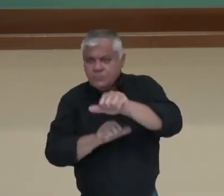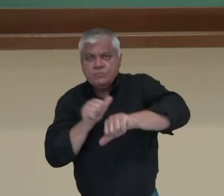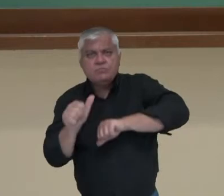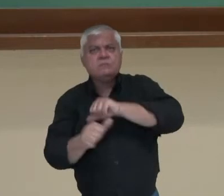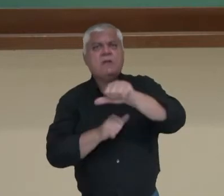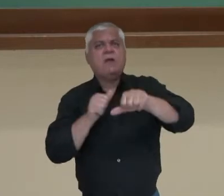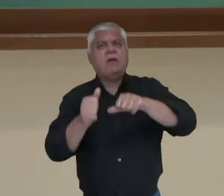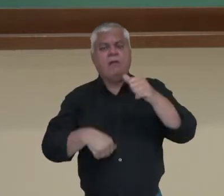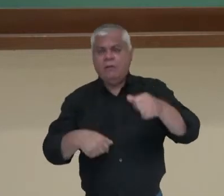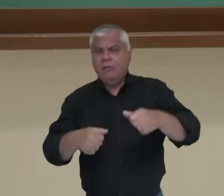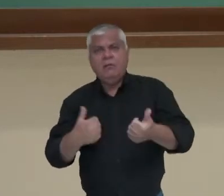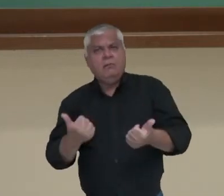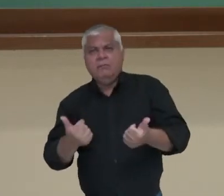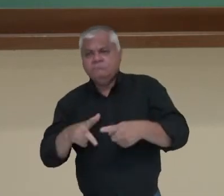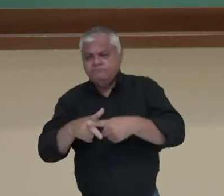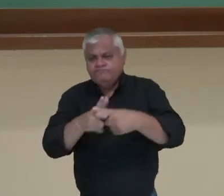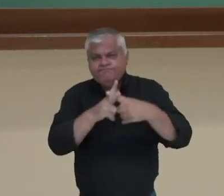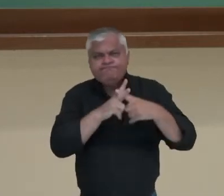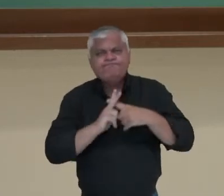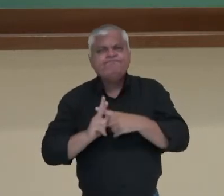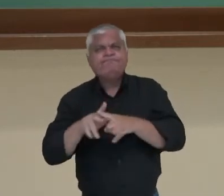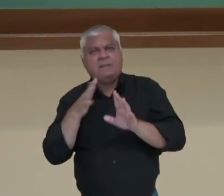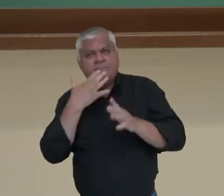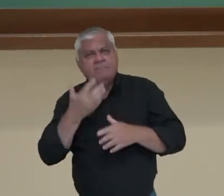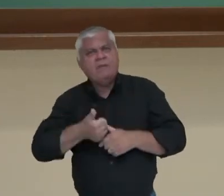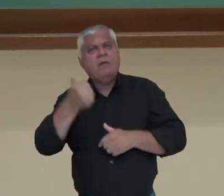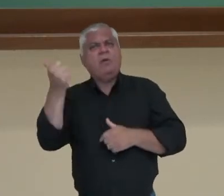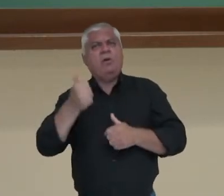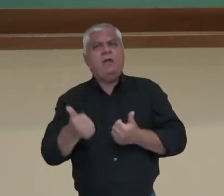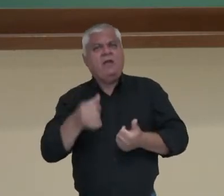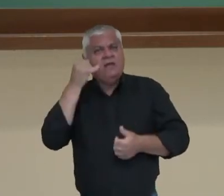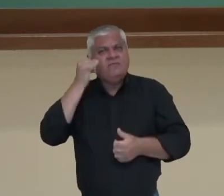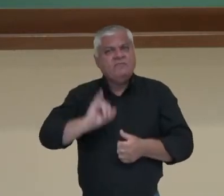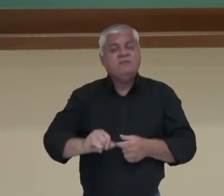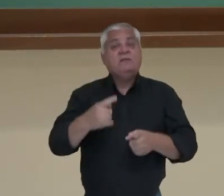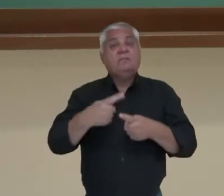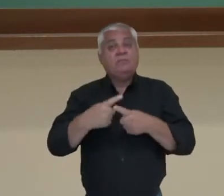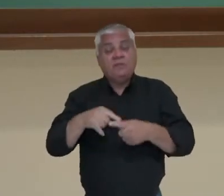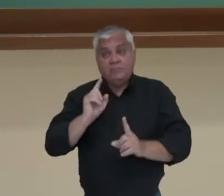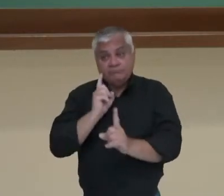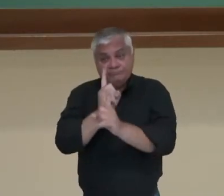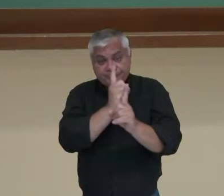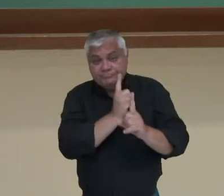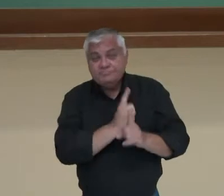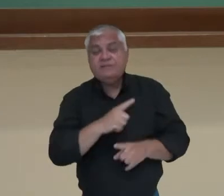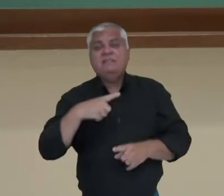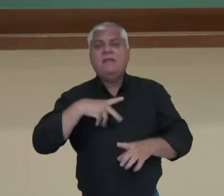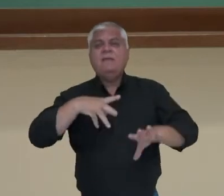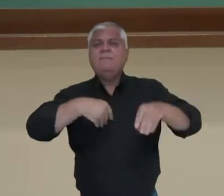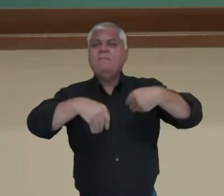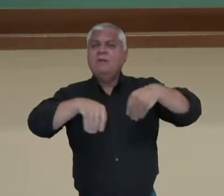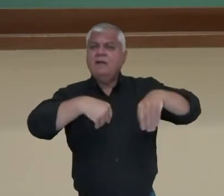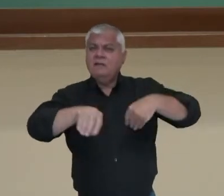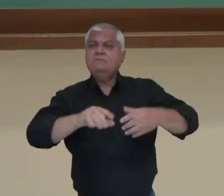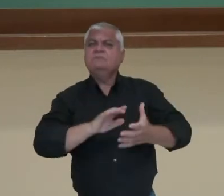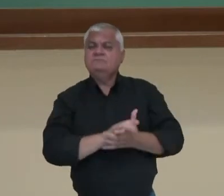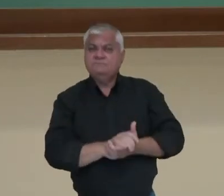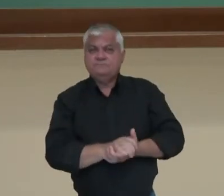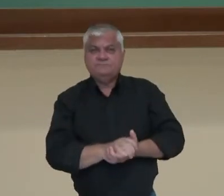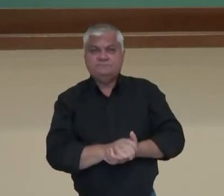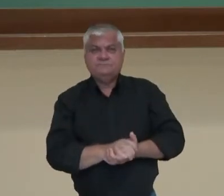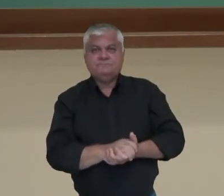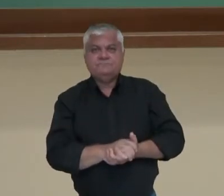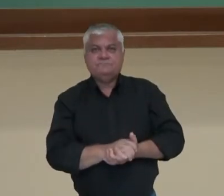das saídas que a gente pode encontrar no presente, né, para eliminar uma parte do plástico já produzido,